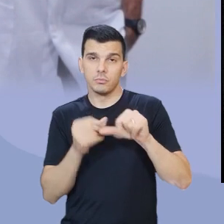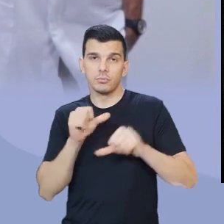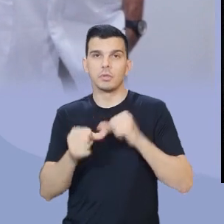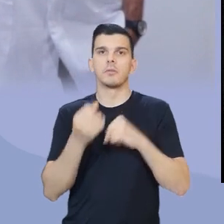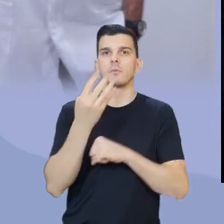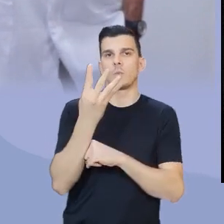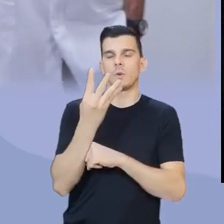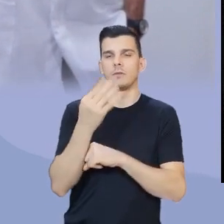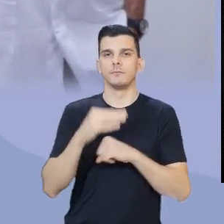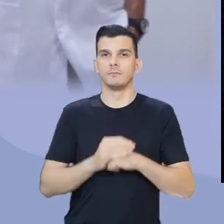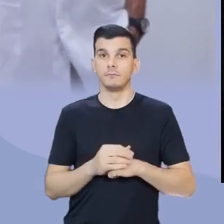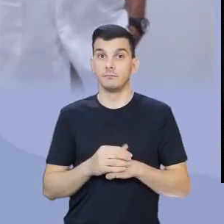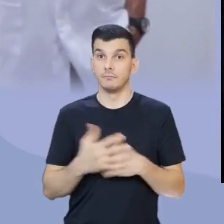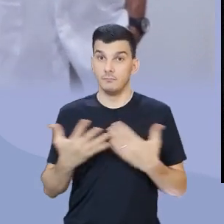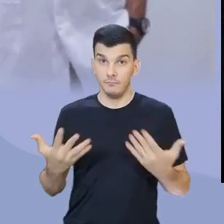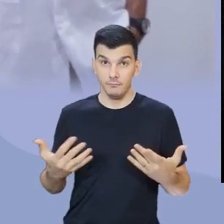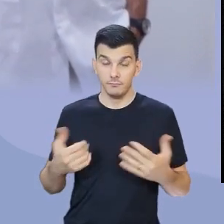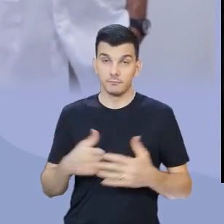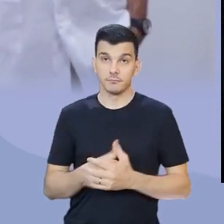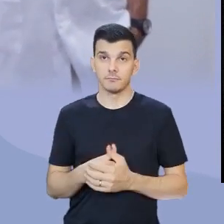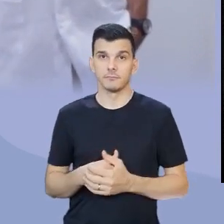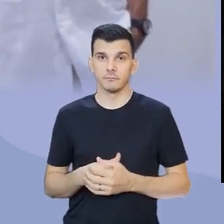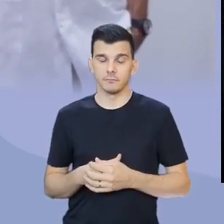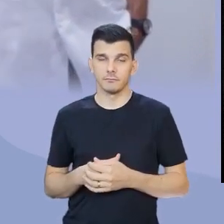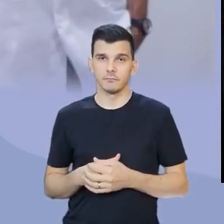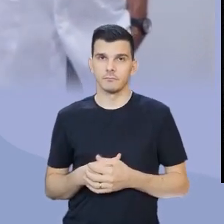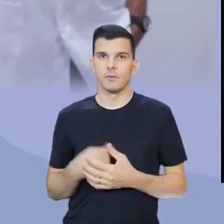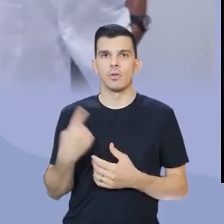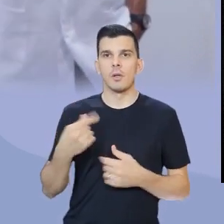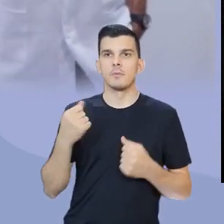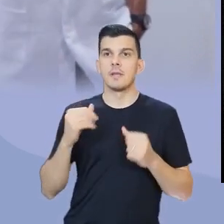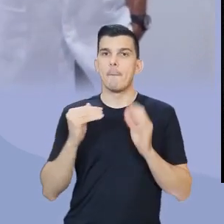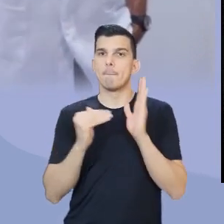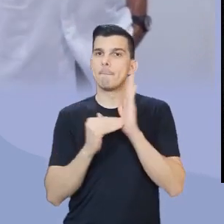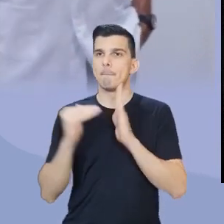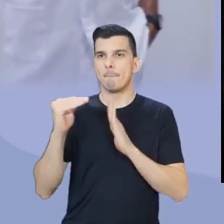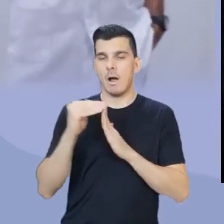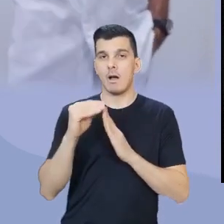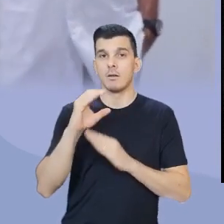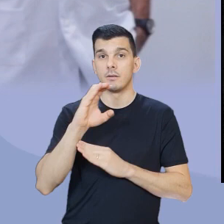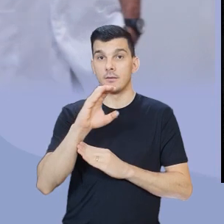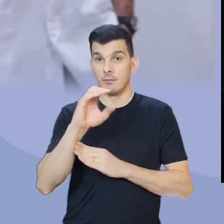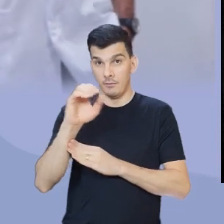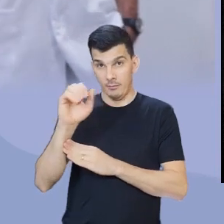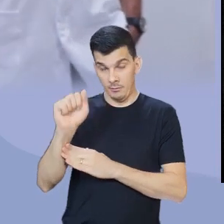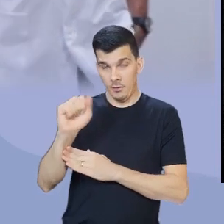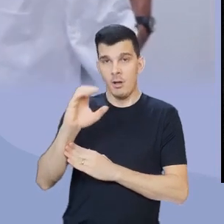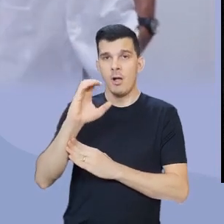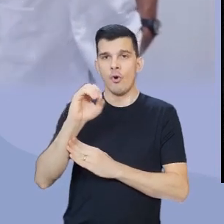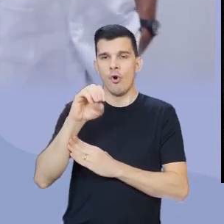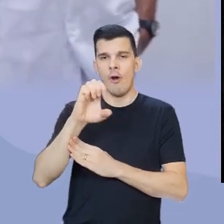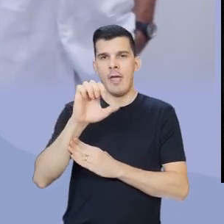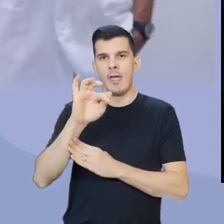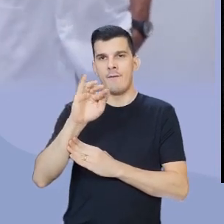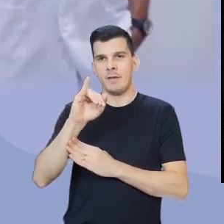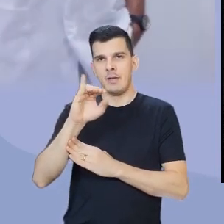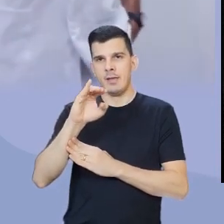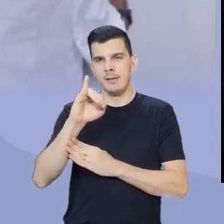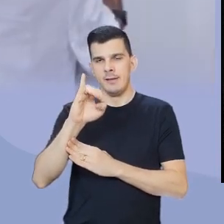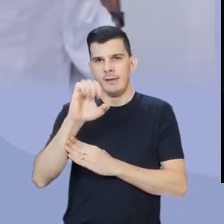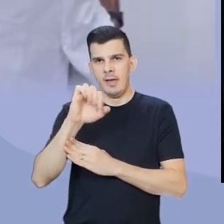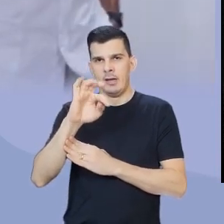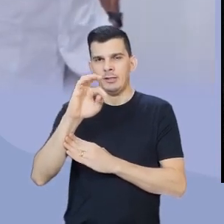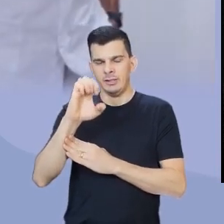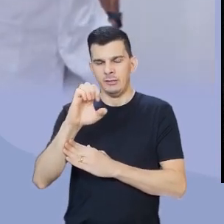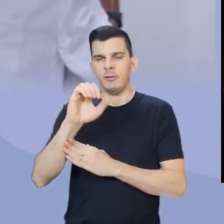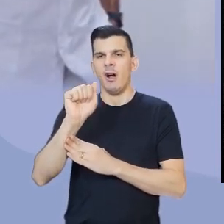4. Nesse caso, nós temos que aumentar o coeficiente angular em 2 unidades.